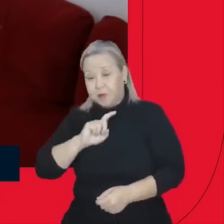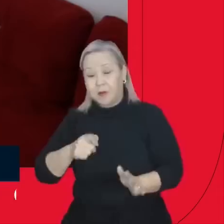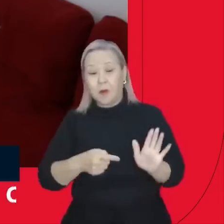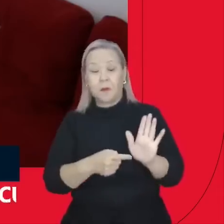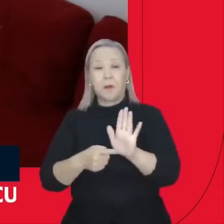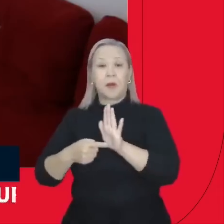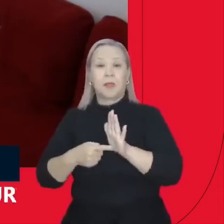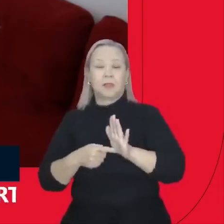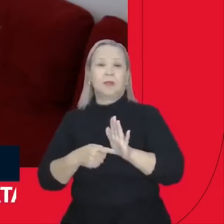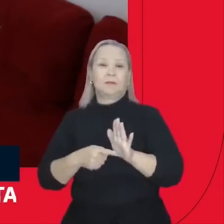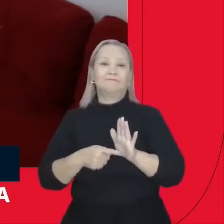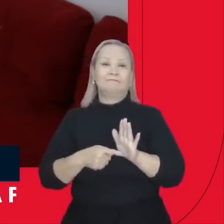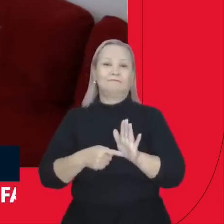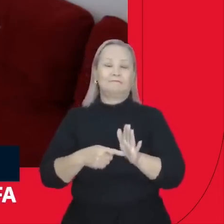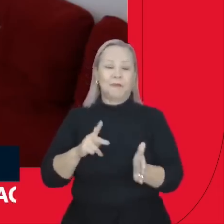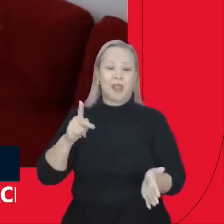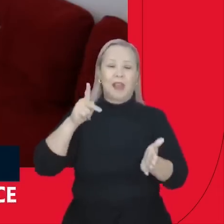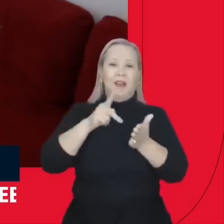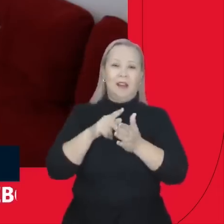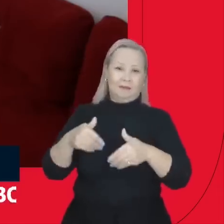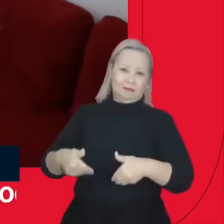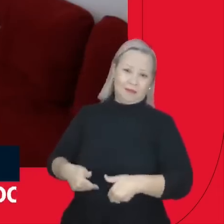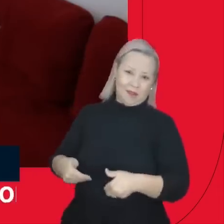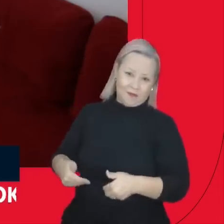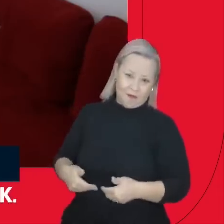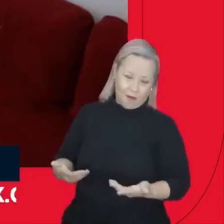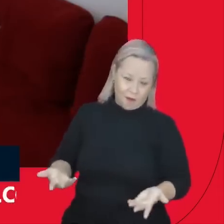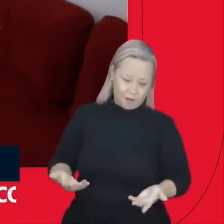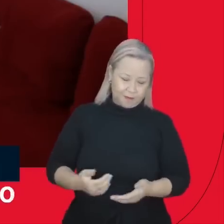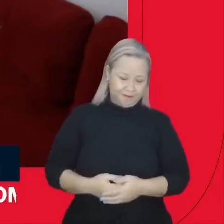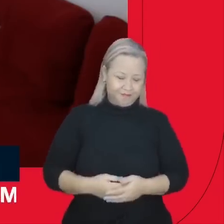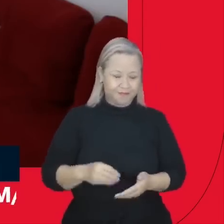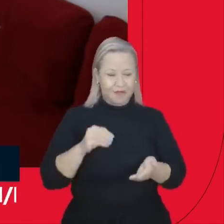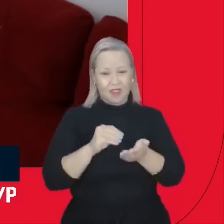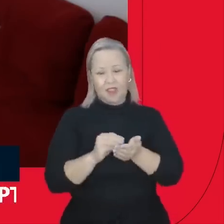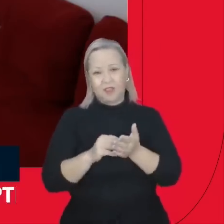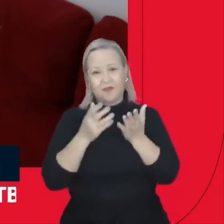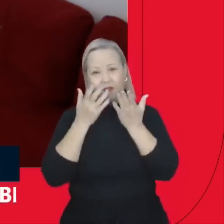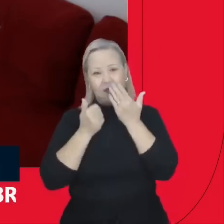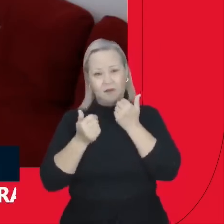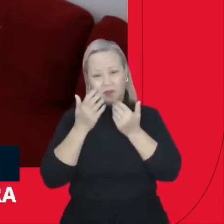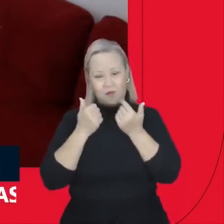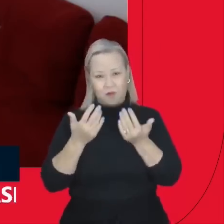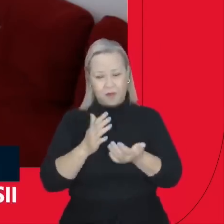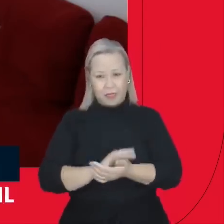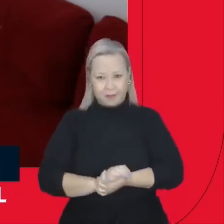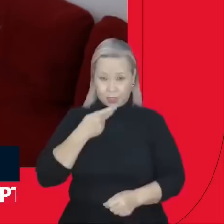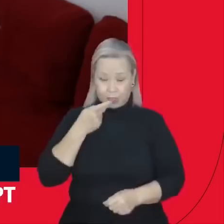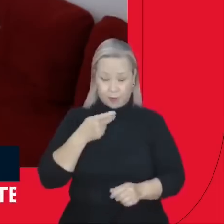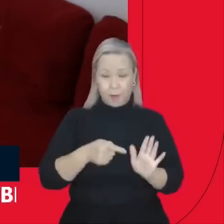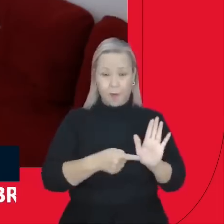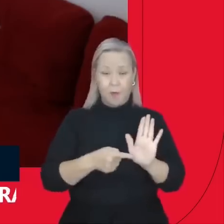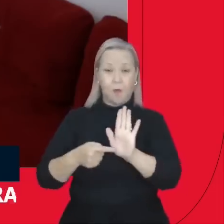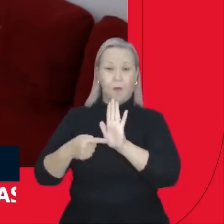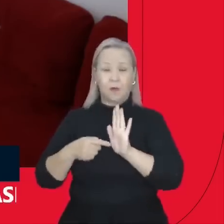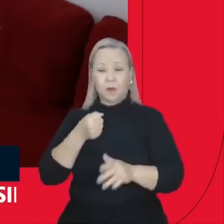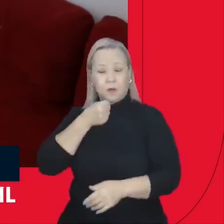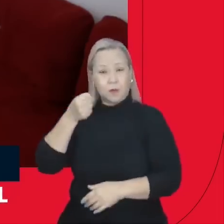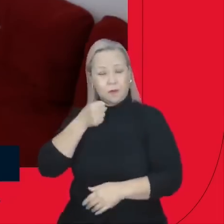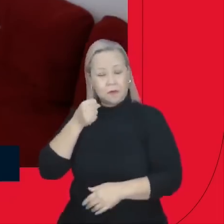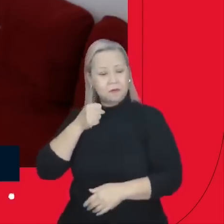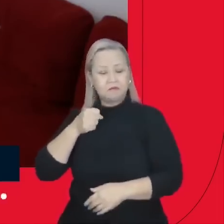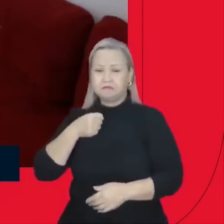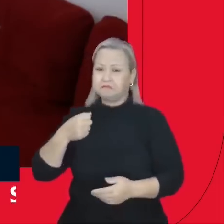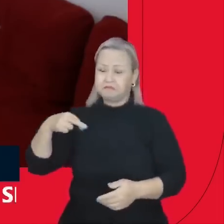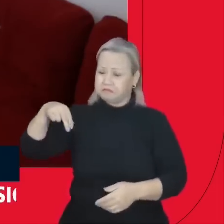de insegurança alimentar, seja esse quadro de insegurança aguda ou moderada, né? Em terceiro lugar, é só a gente sair na rua